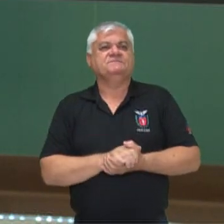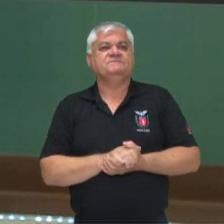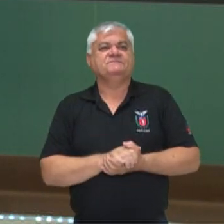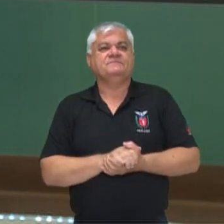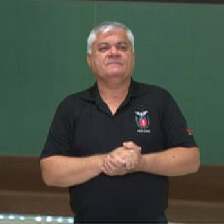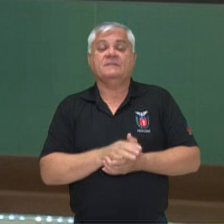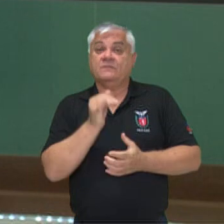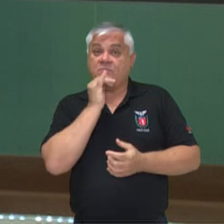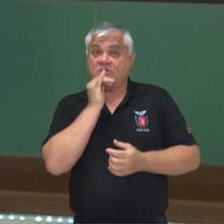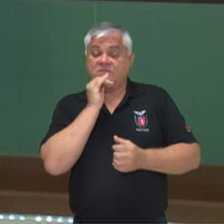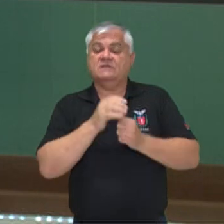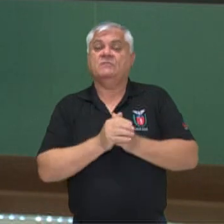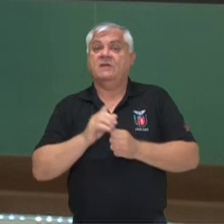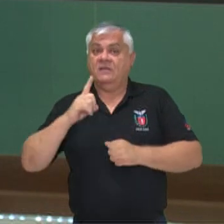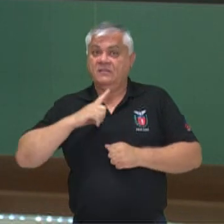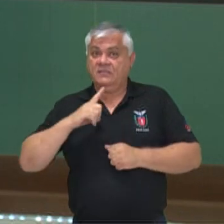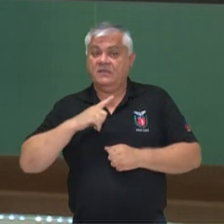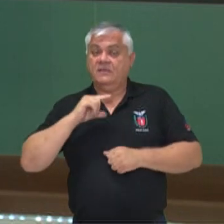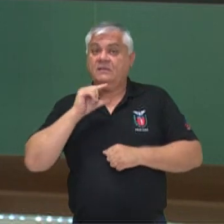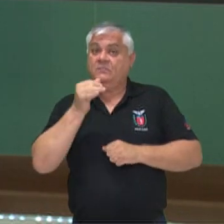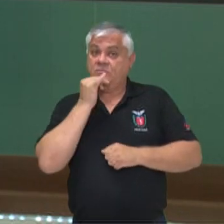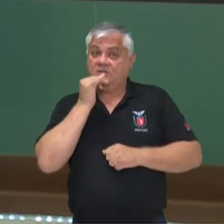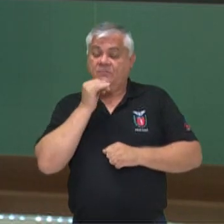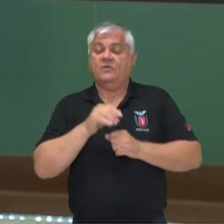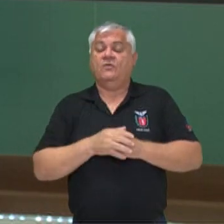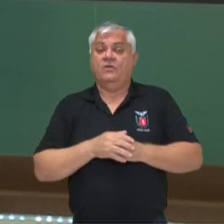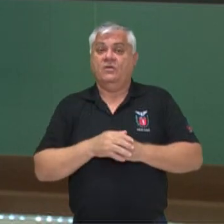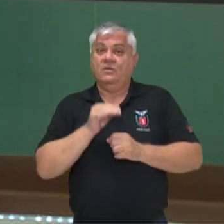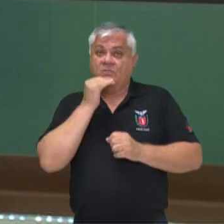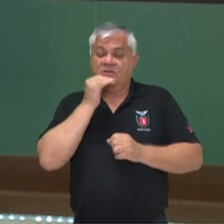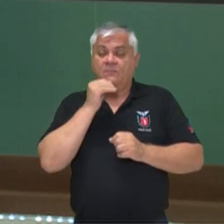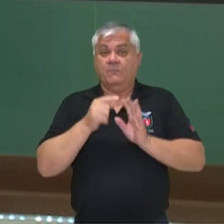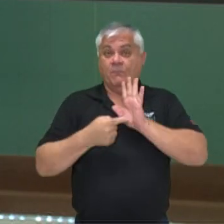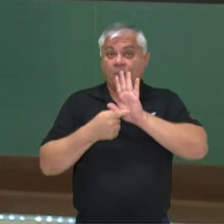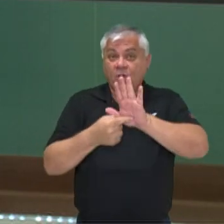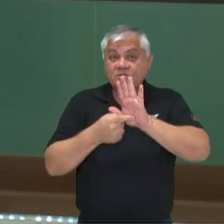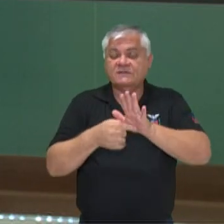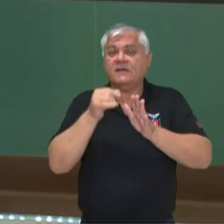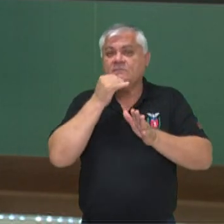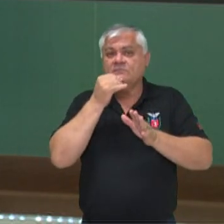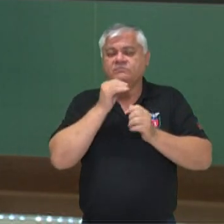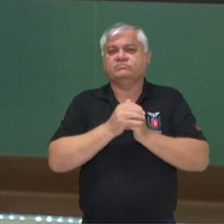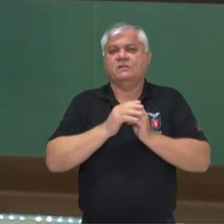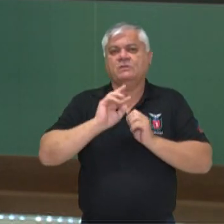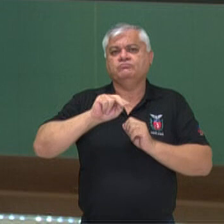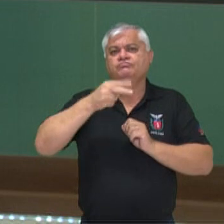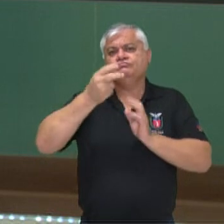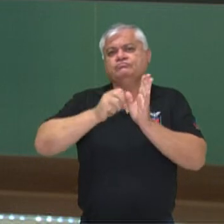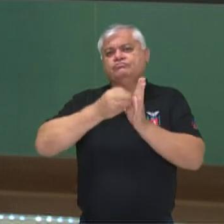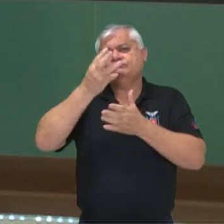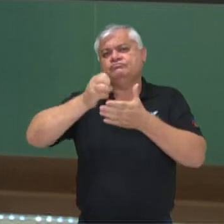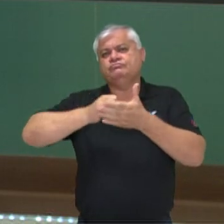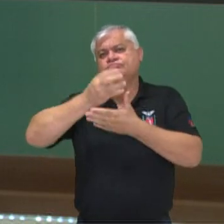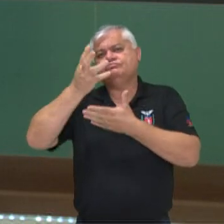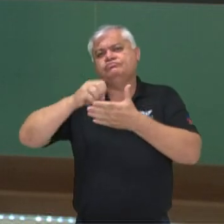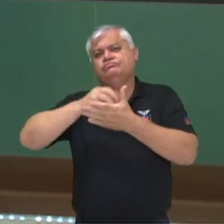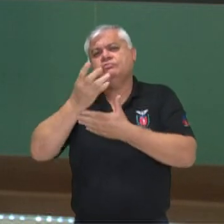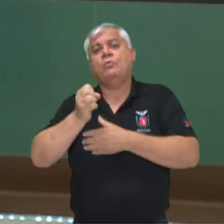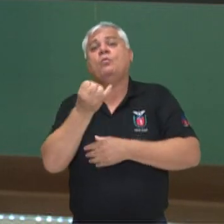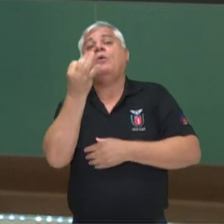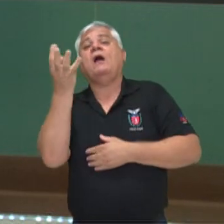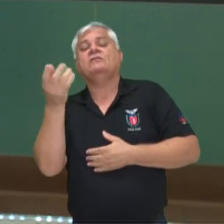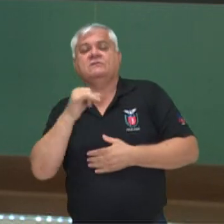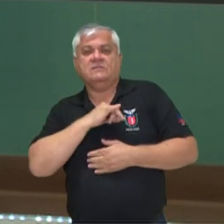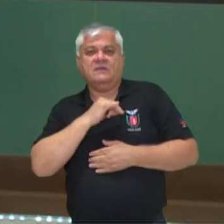Então, relembrando, tem aquela opção por colocar o fator comum em evidência, que independente de quantos termos você tenha, tá bom?